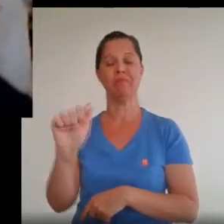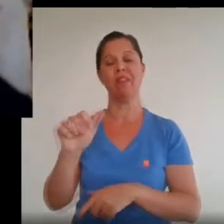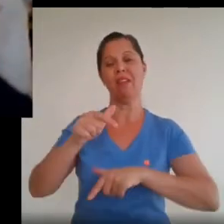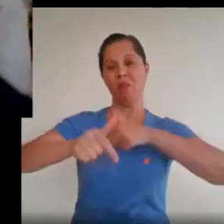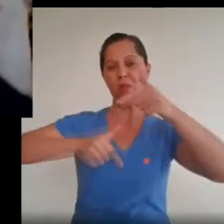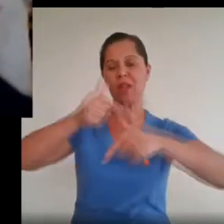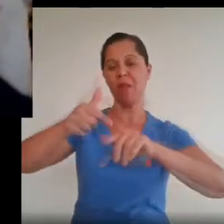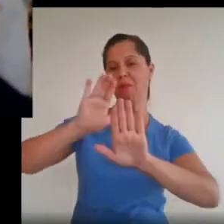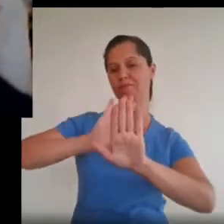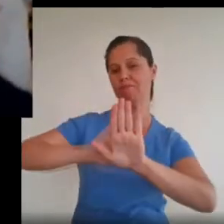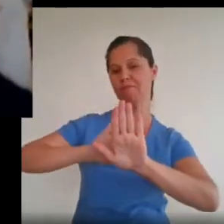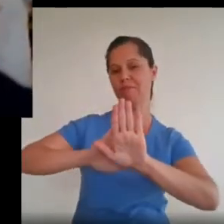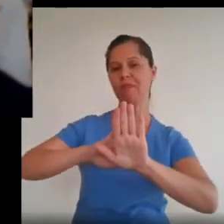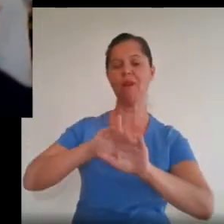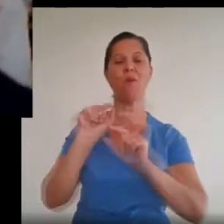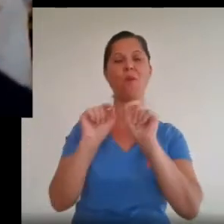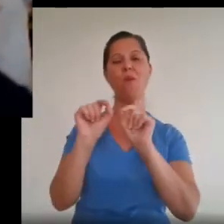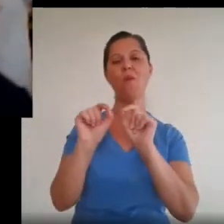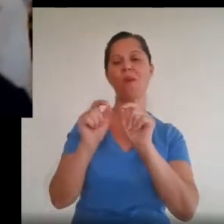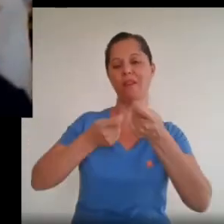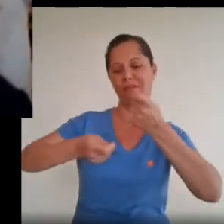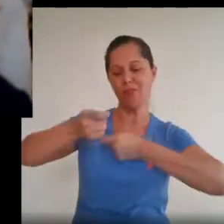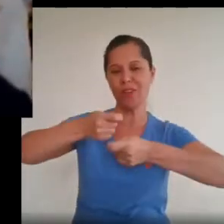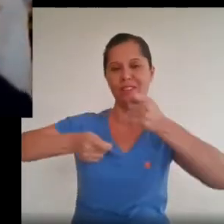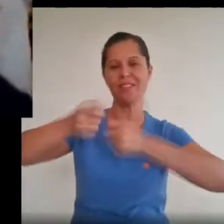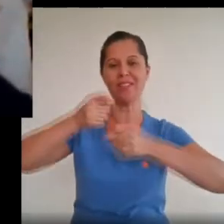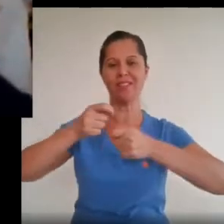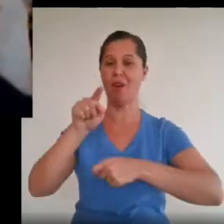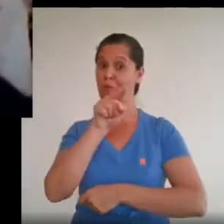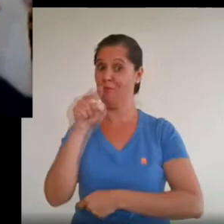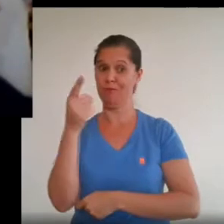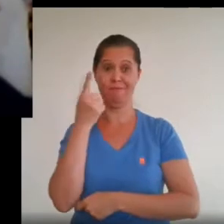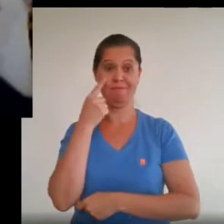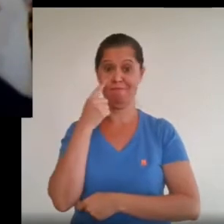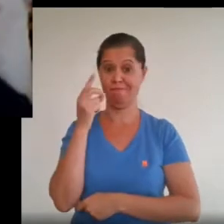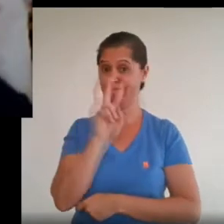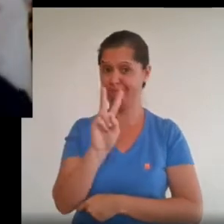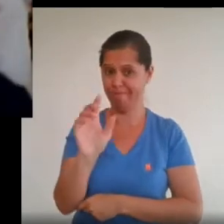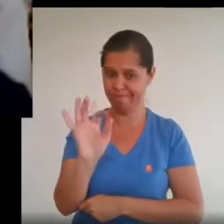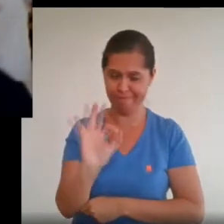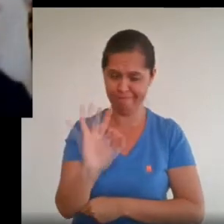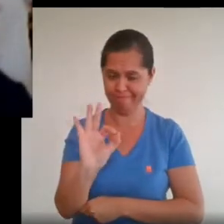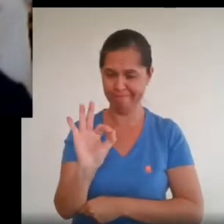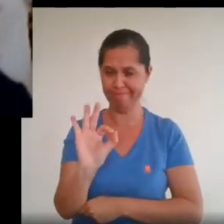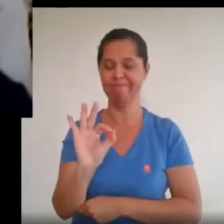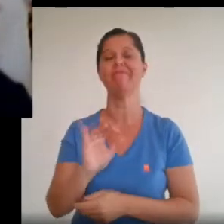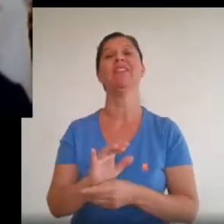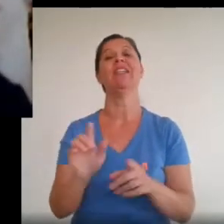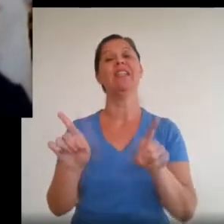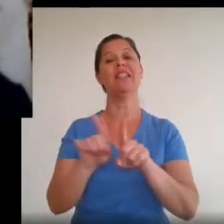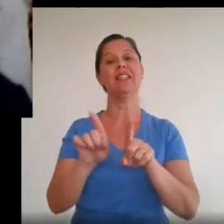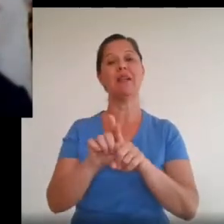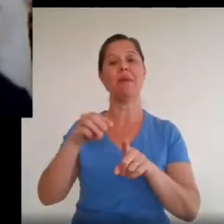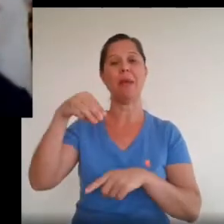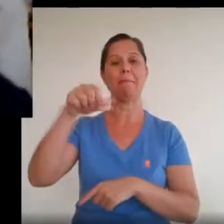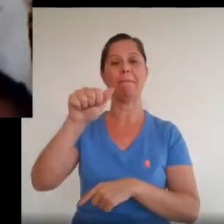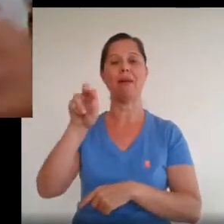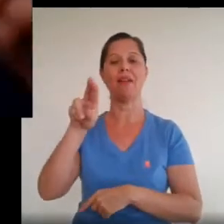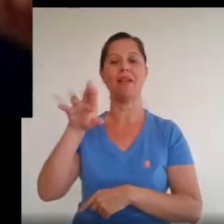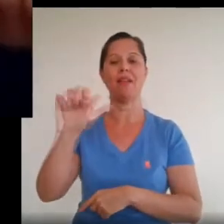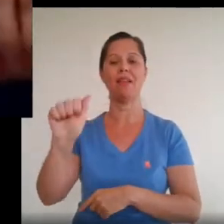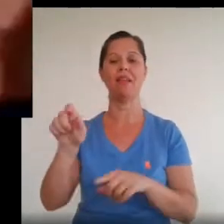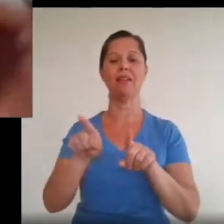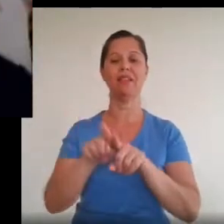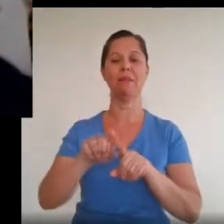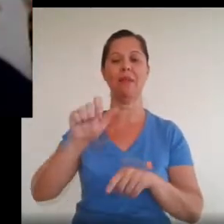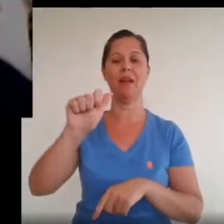fazendo o trabalho aí de fundo, né, que vocês não estão vendo, e agradecer a Marília e a Alice, que